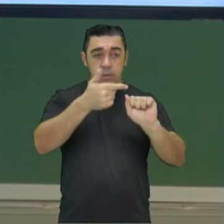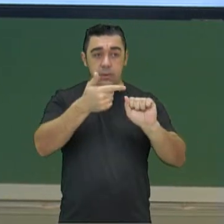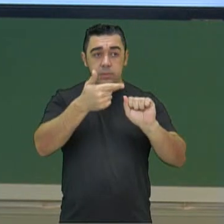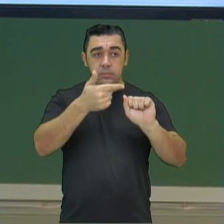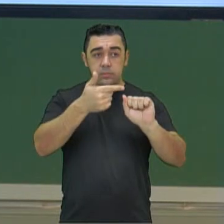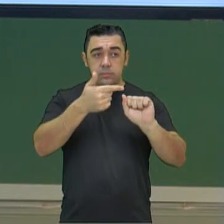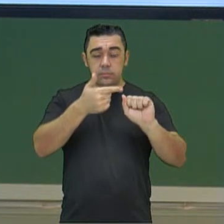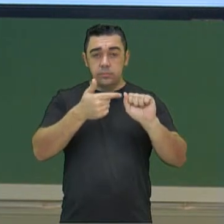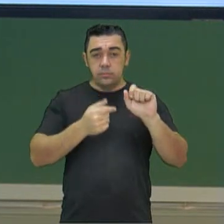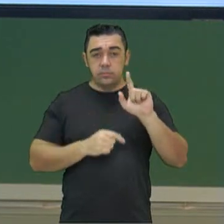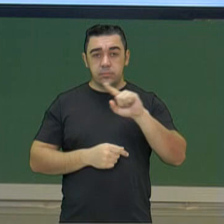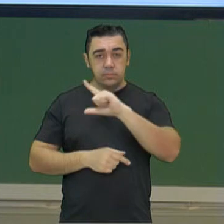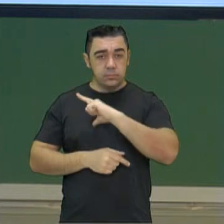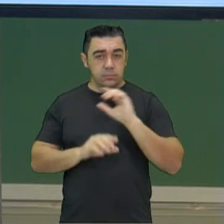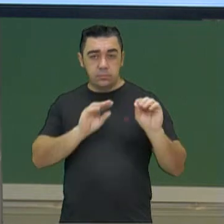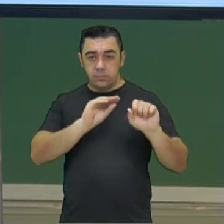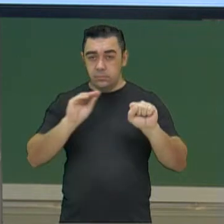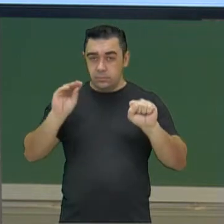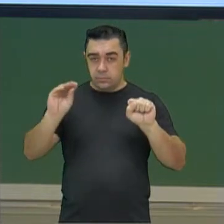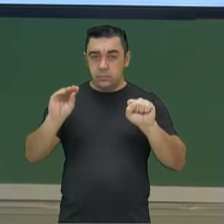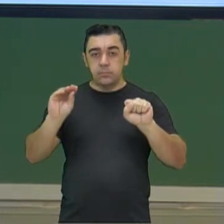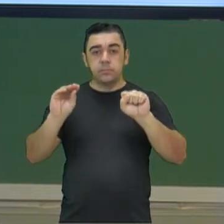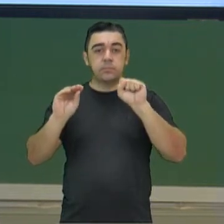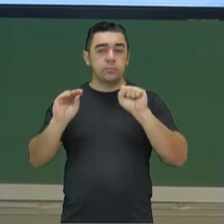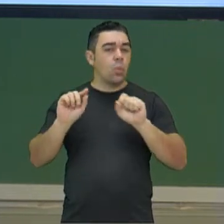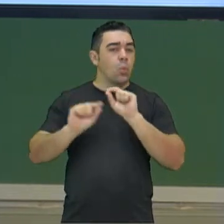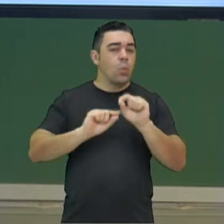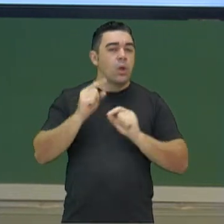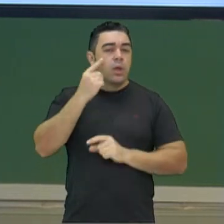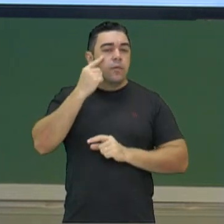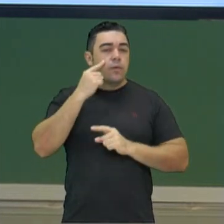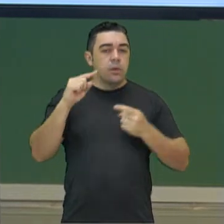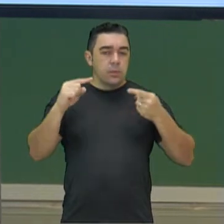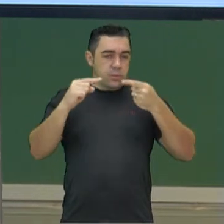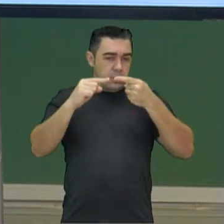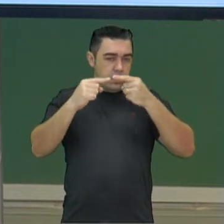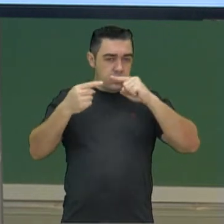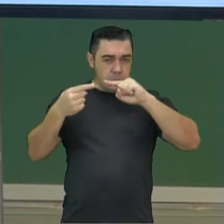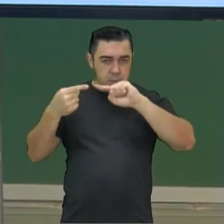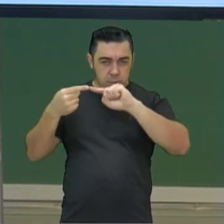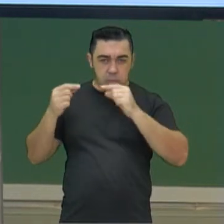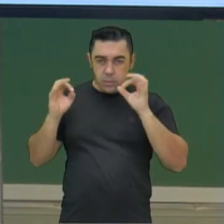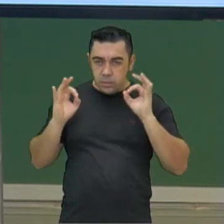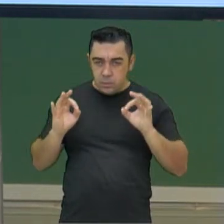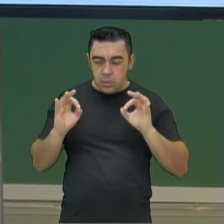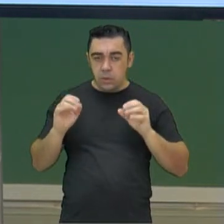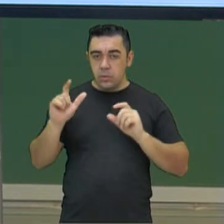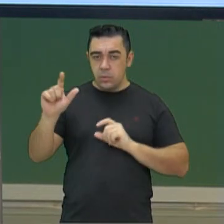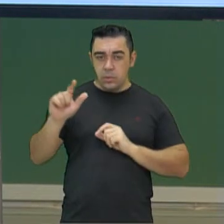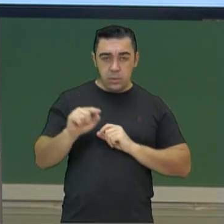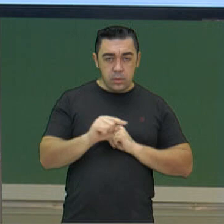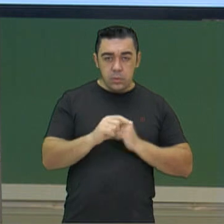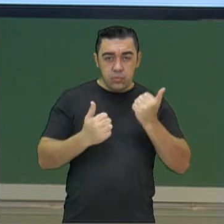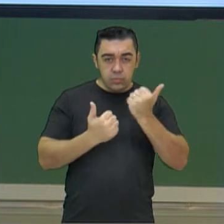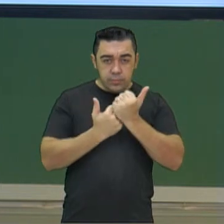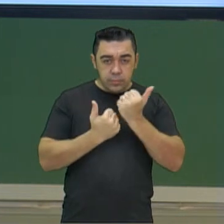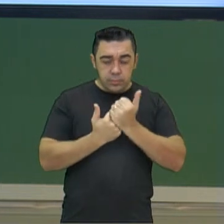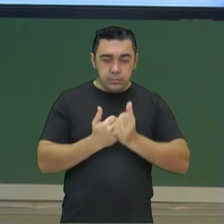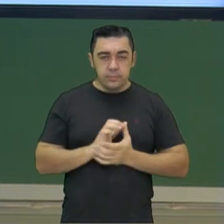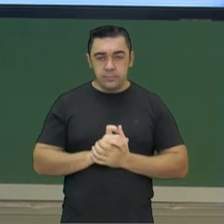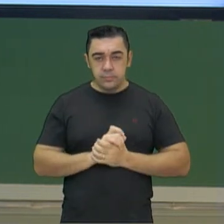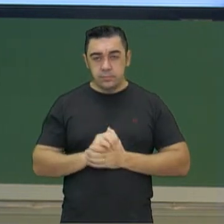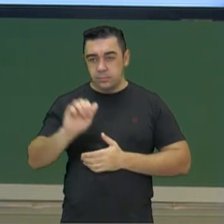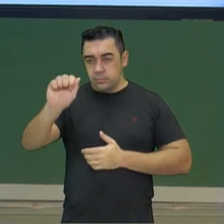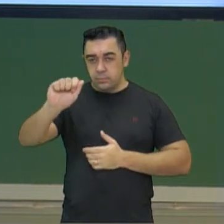está colocando essa equação em cima dessa para poder ver o que casa, o que está ocupando as posições aí. Então, a ao quadrado